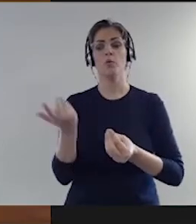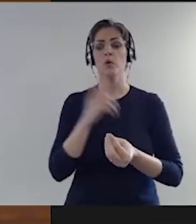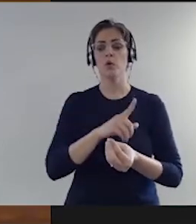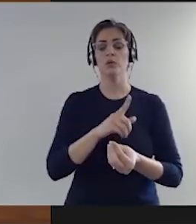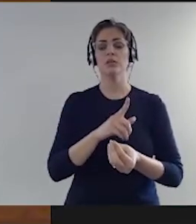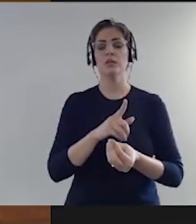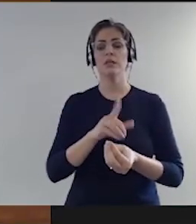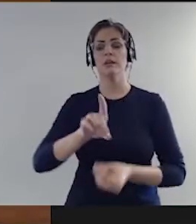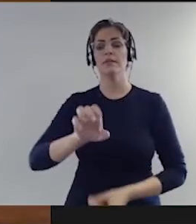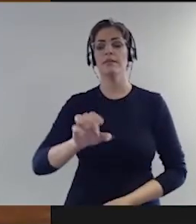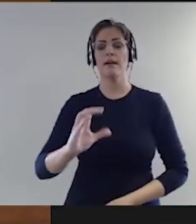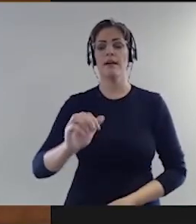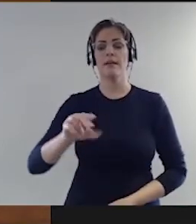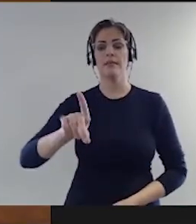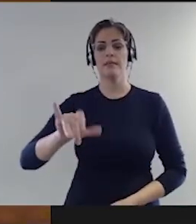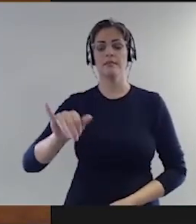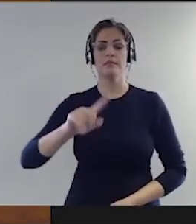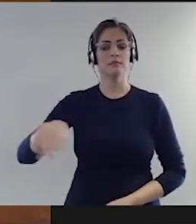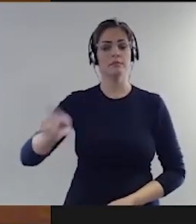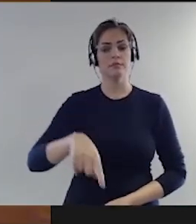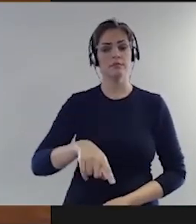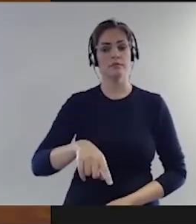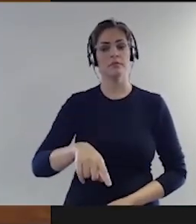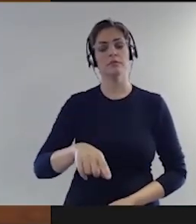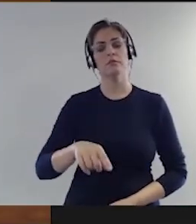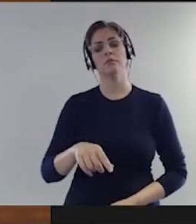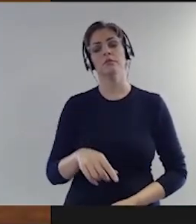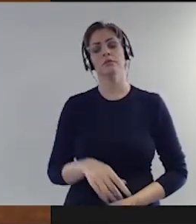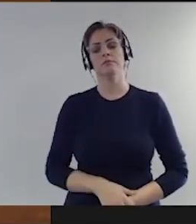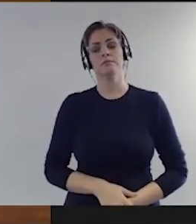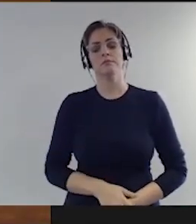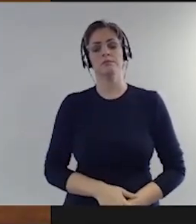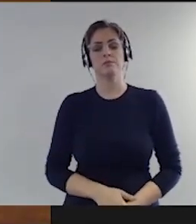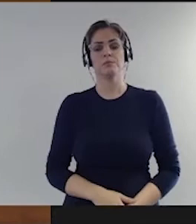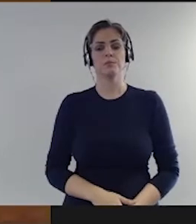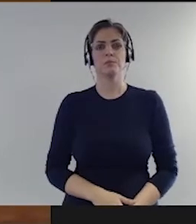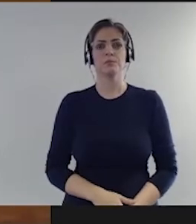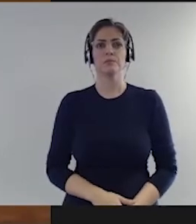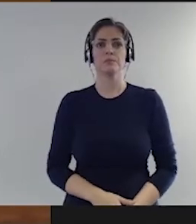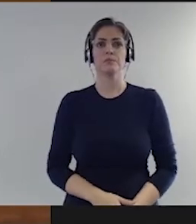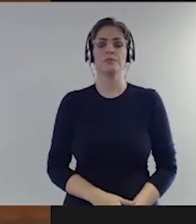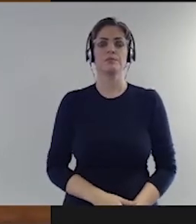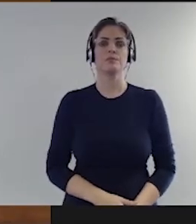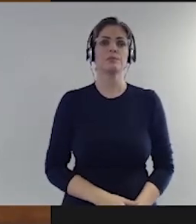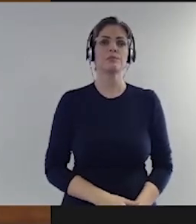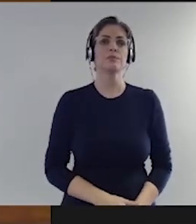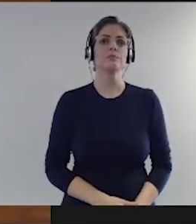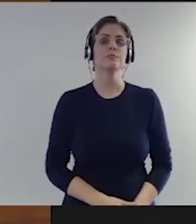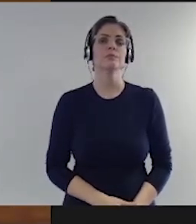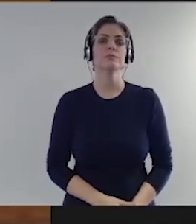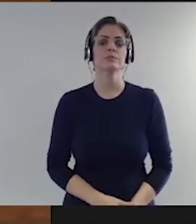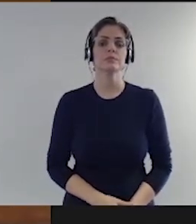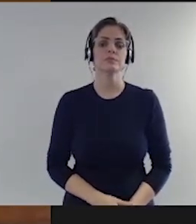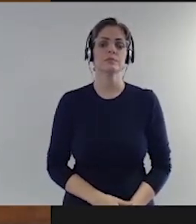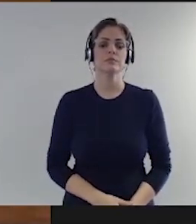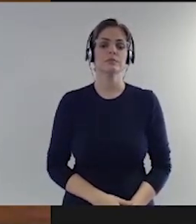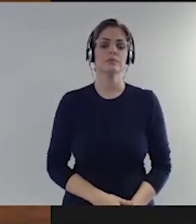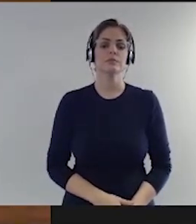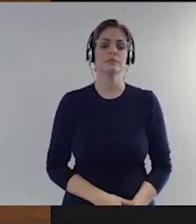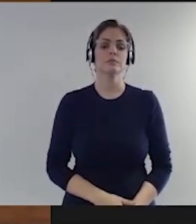decadência nas relações em que esses poderes pudessem ser assim colocados.